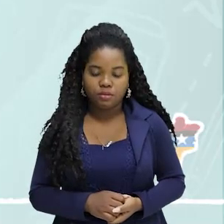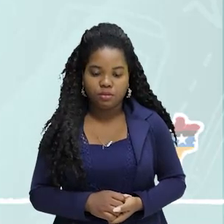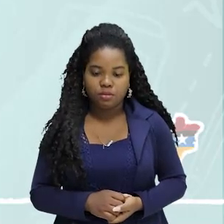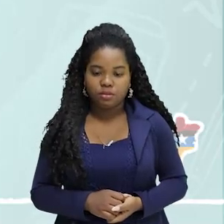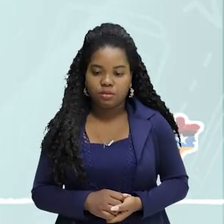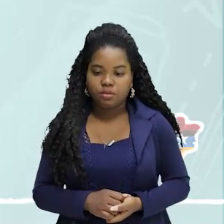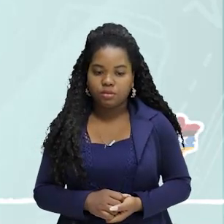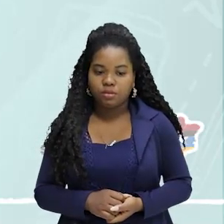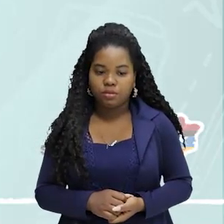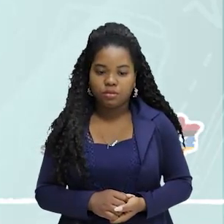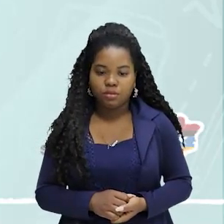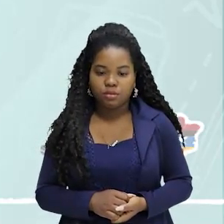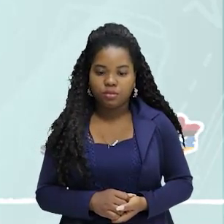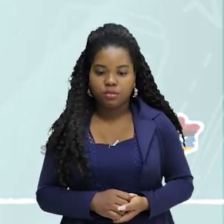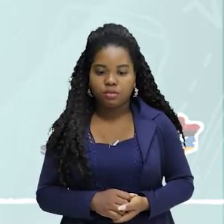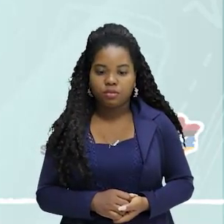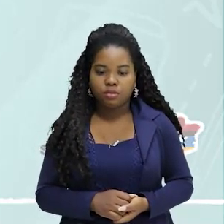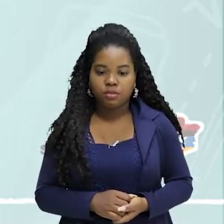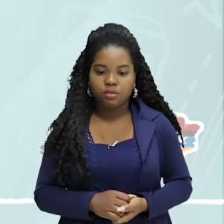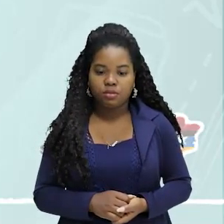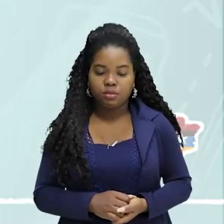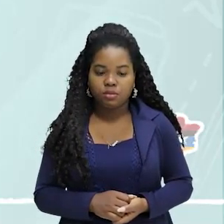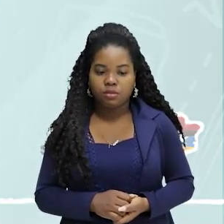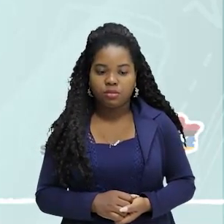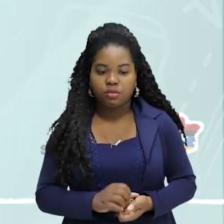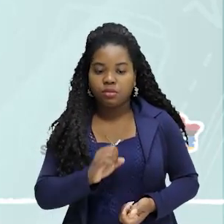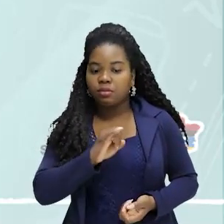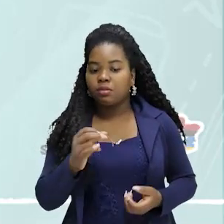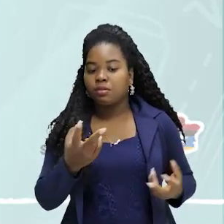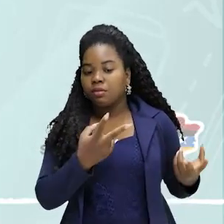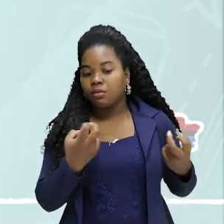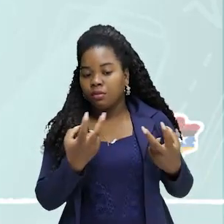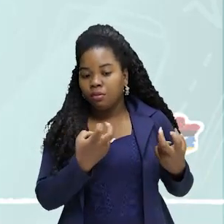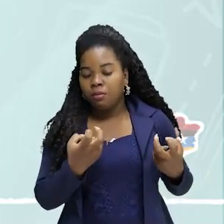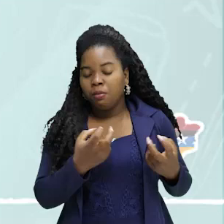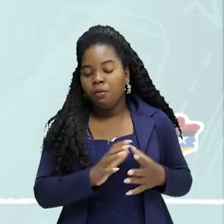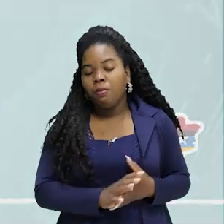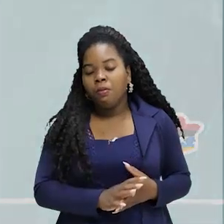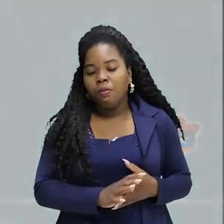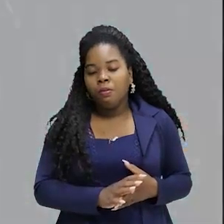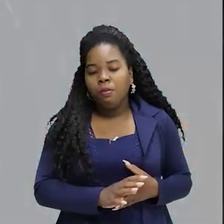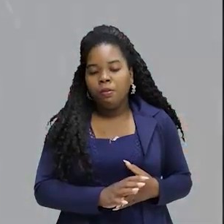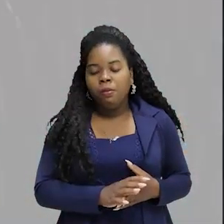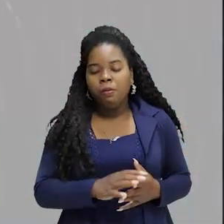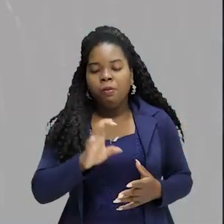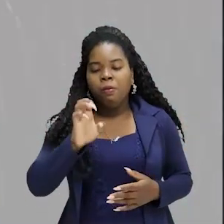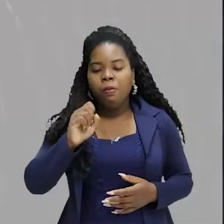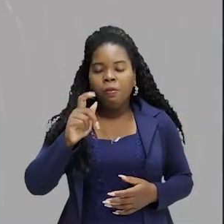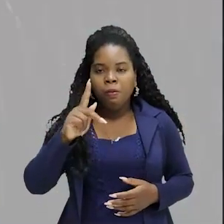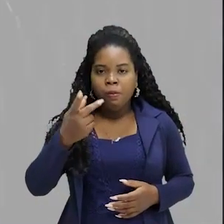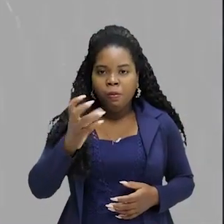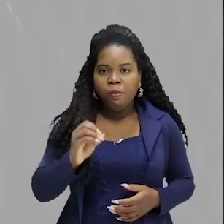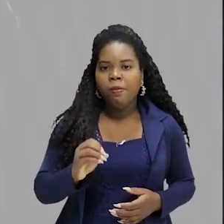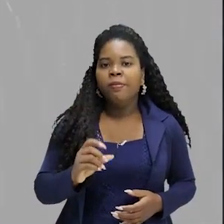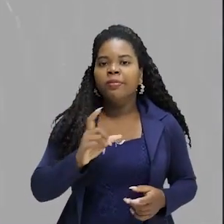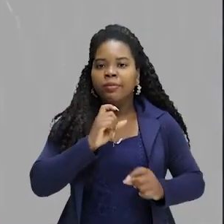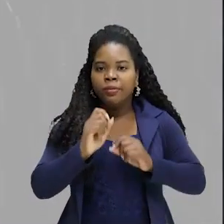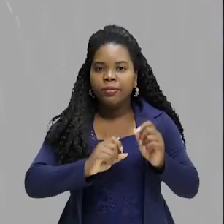paredes internas do espelho. Então, se você percebeu a formação desse espelho, isso é